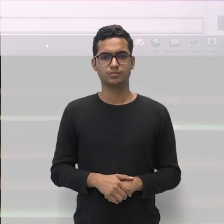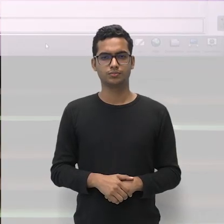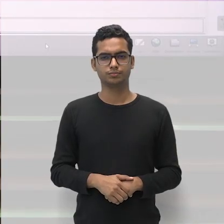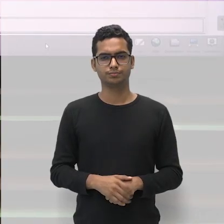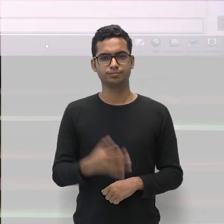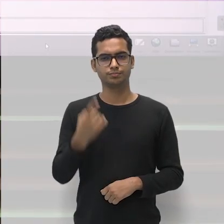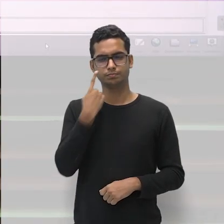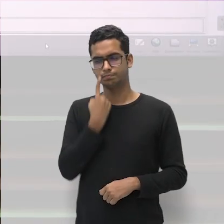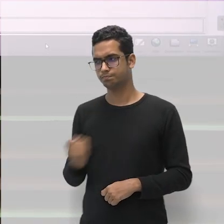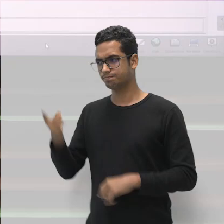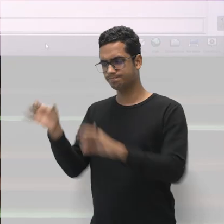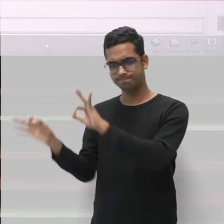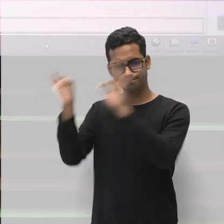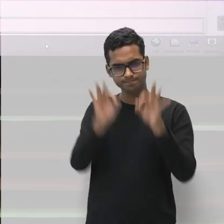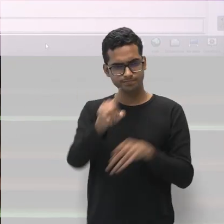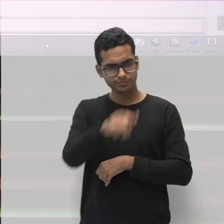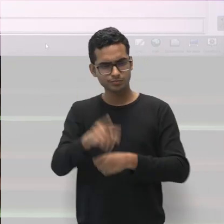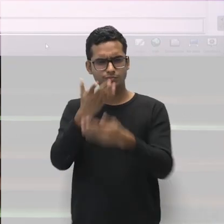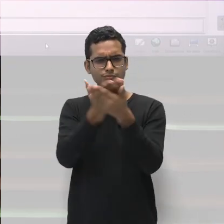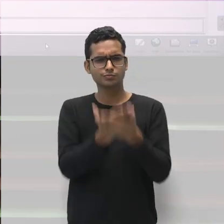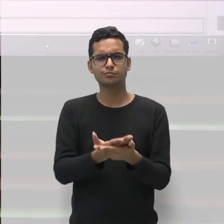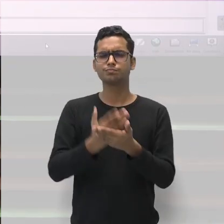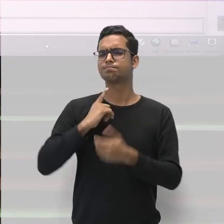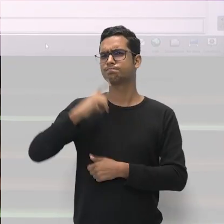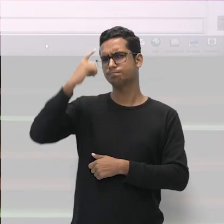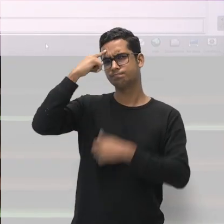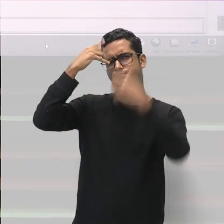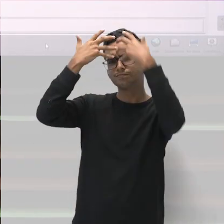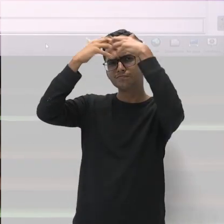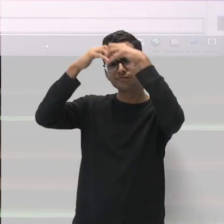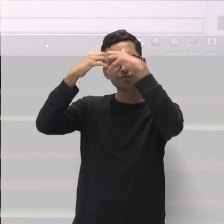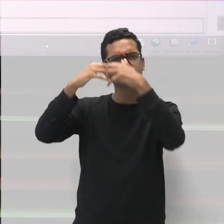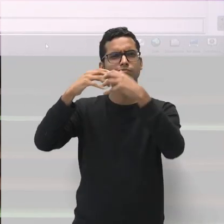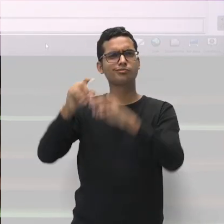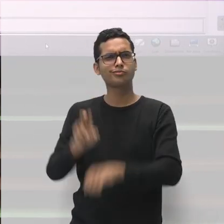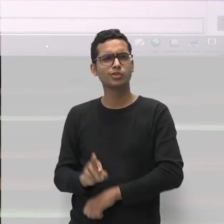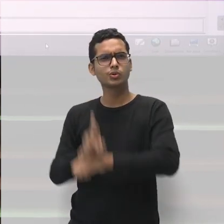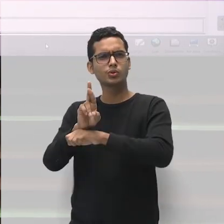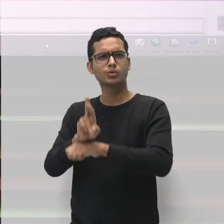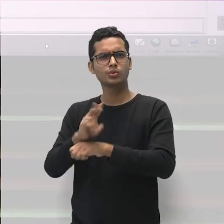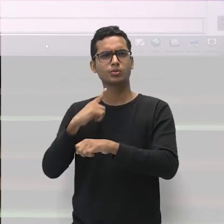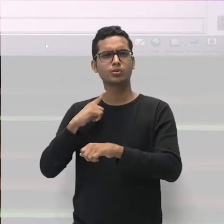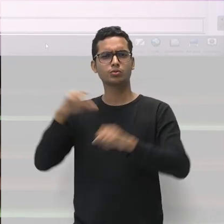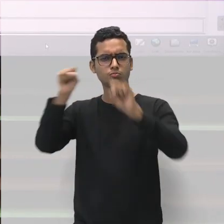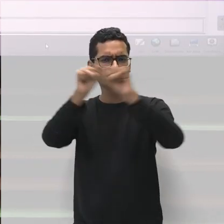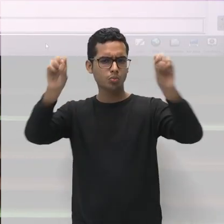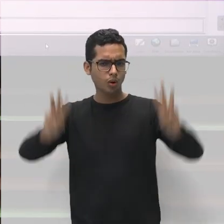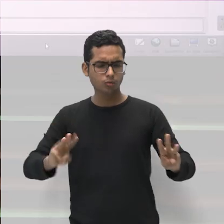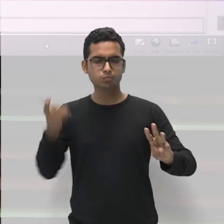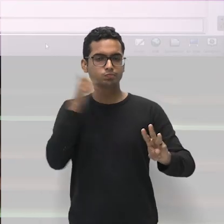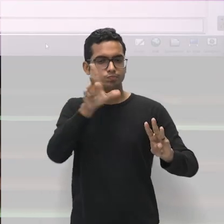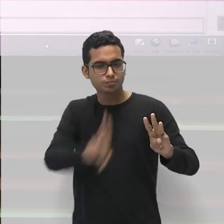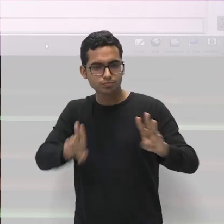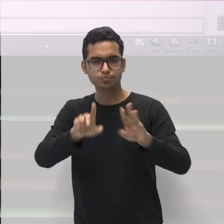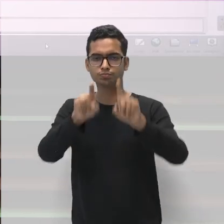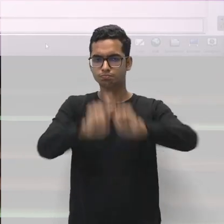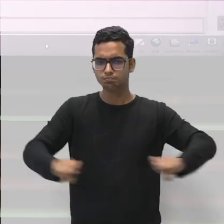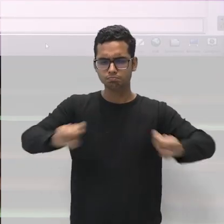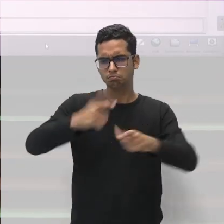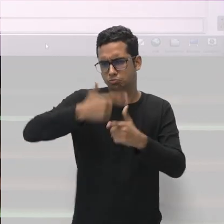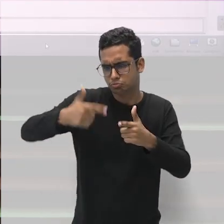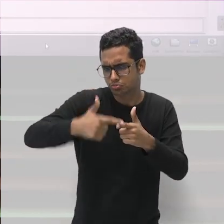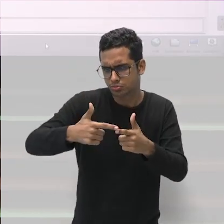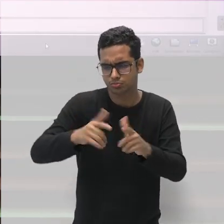Muito bem, queridos alunos e professores, né? Vocês devem estar se questionando, mas professor, nós não temos esse recurso aí, desse software para usar o computador, sem